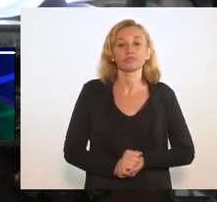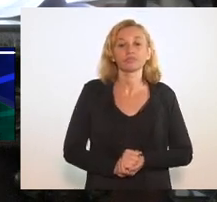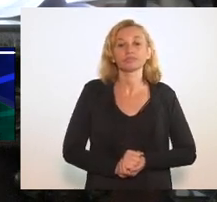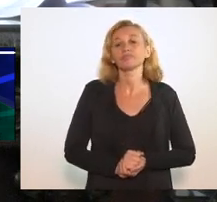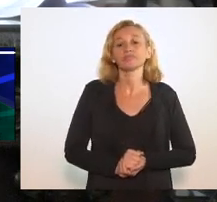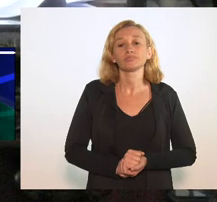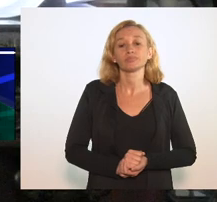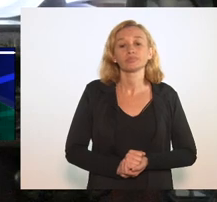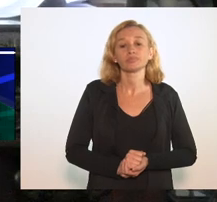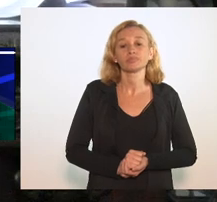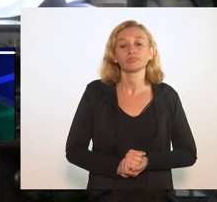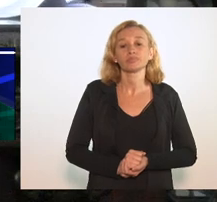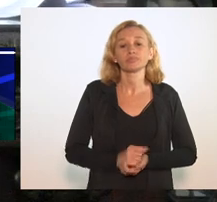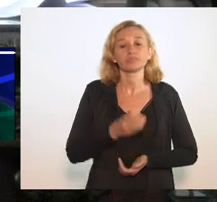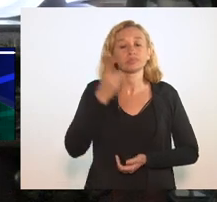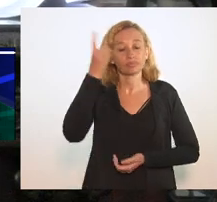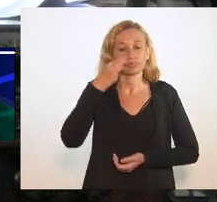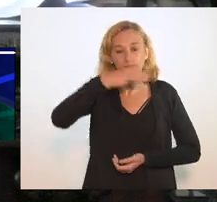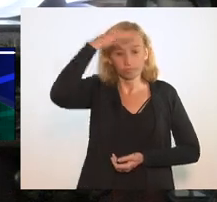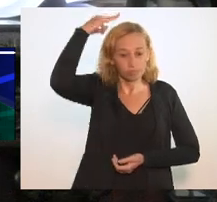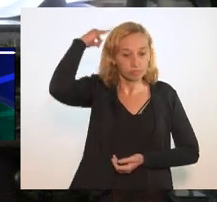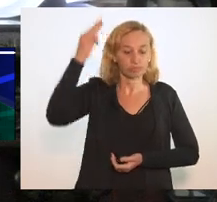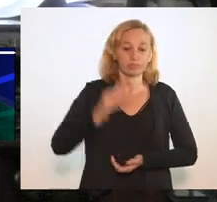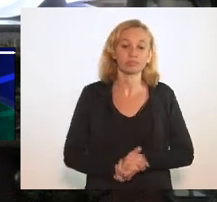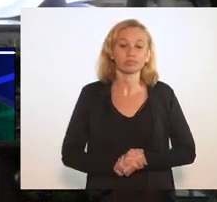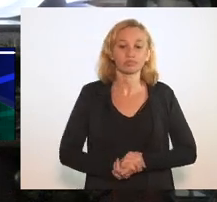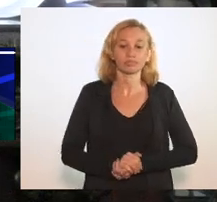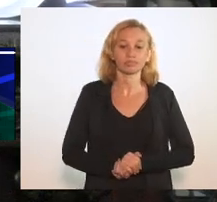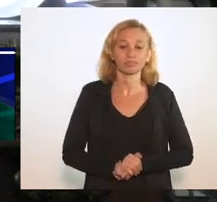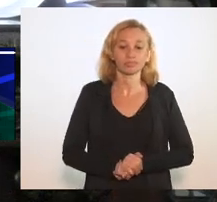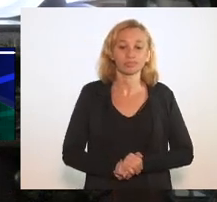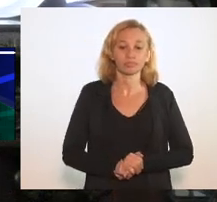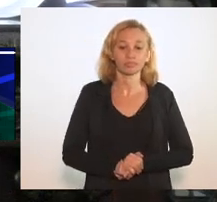colher o parecer do deputado Márcio Pacheco.